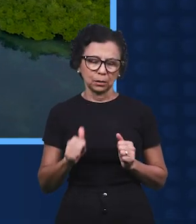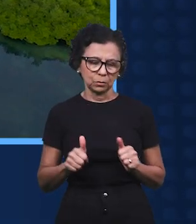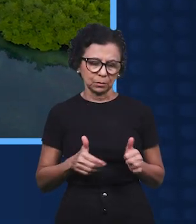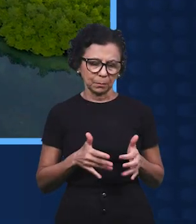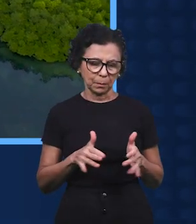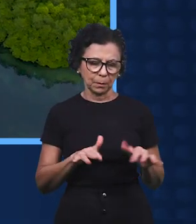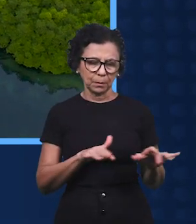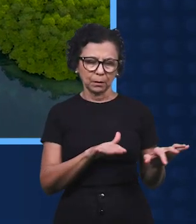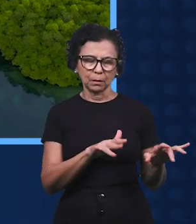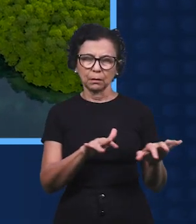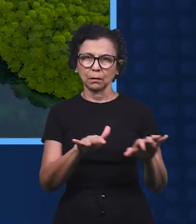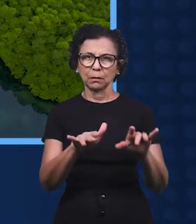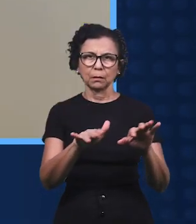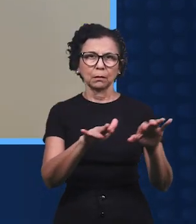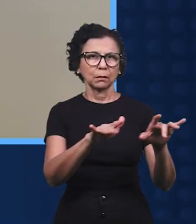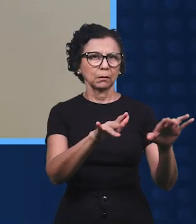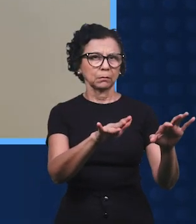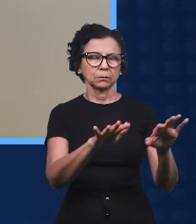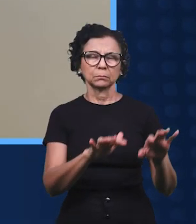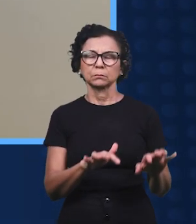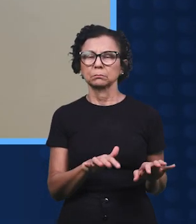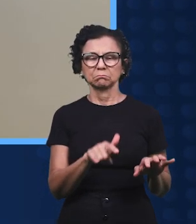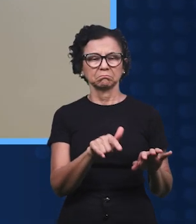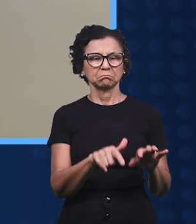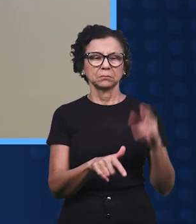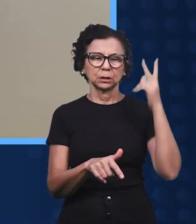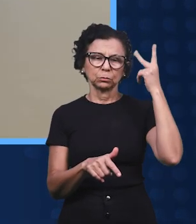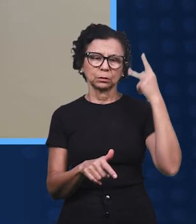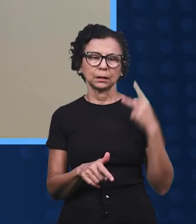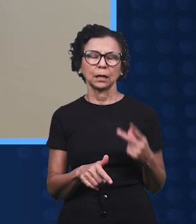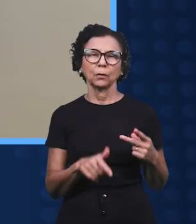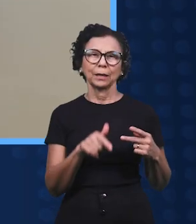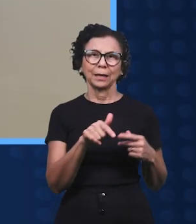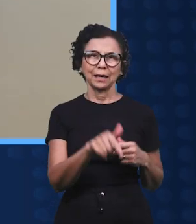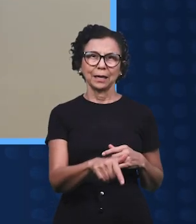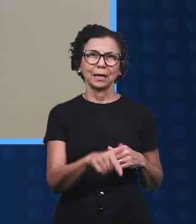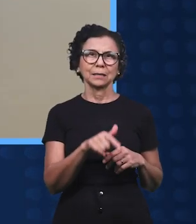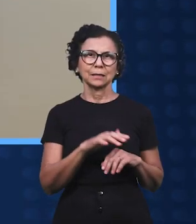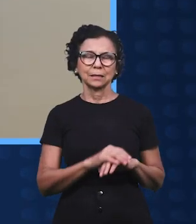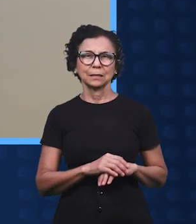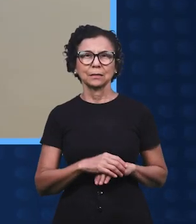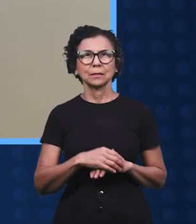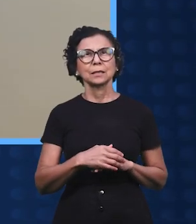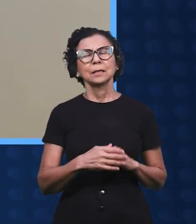os seus ambientes naturais, que quando estes rios, chamados rios